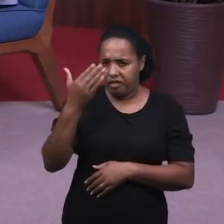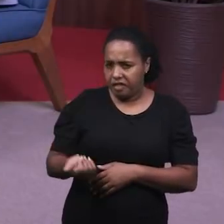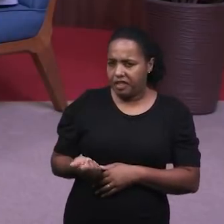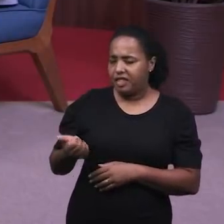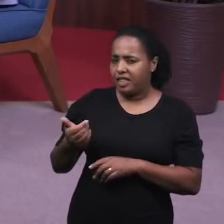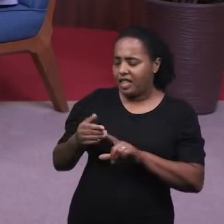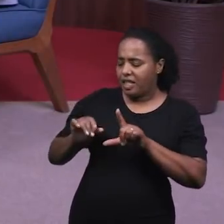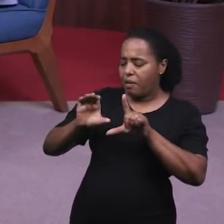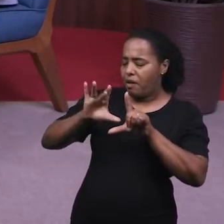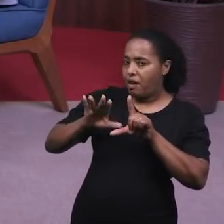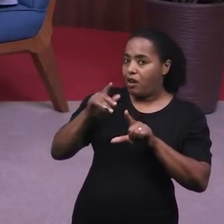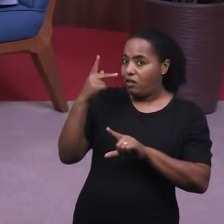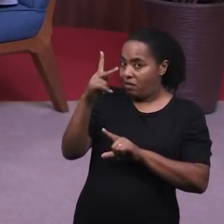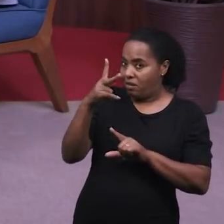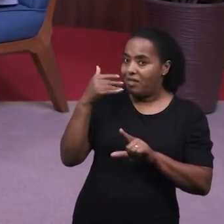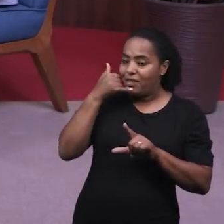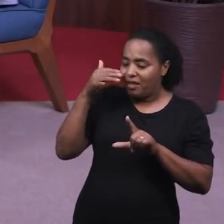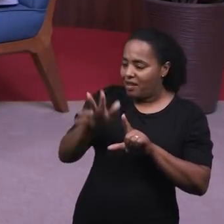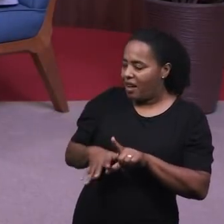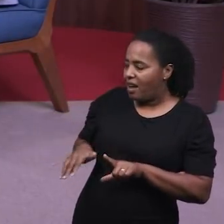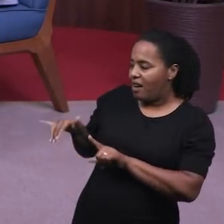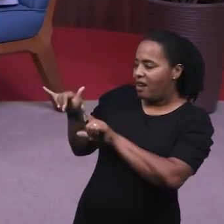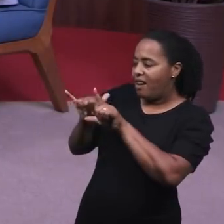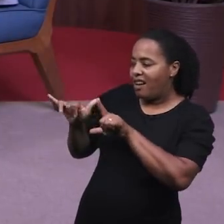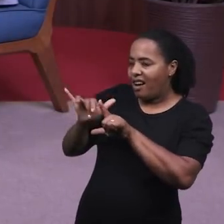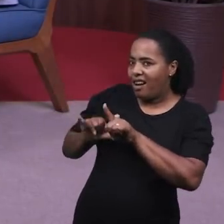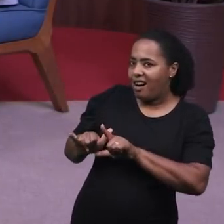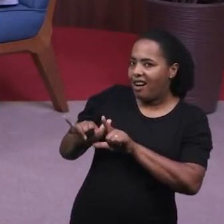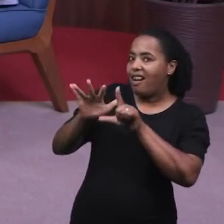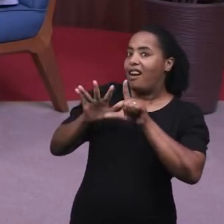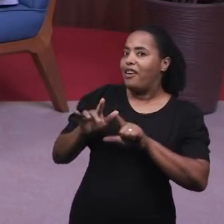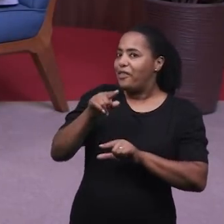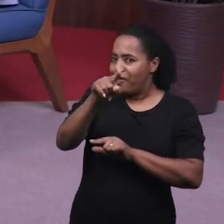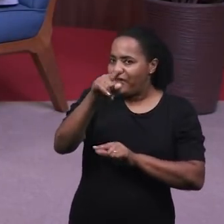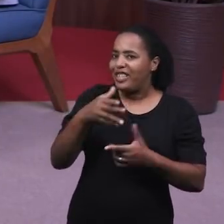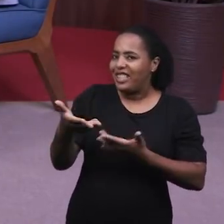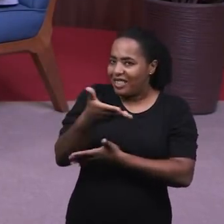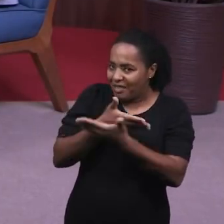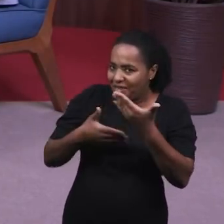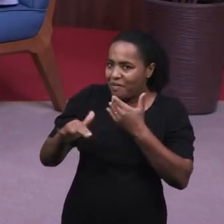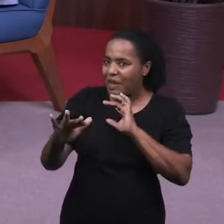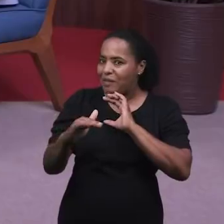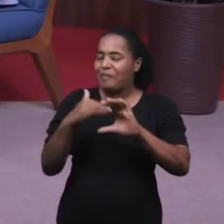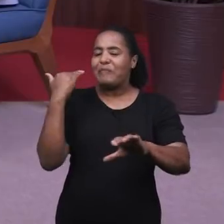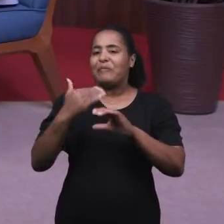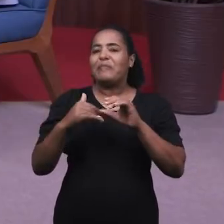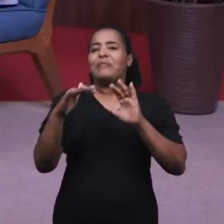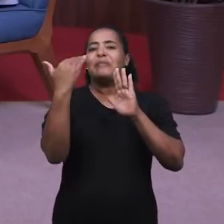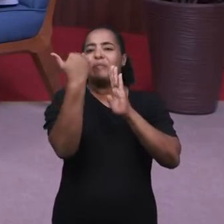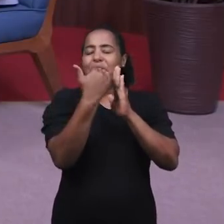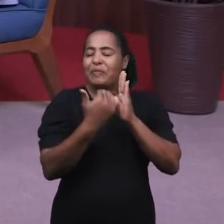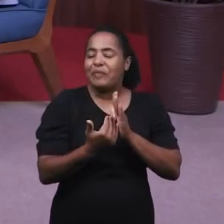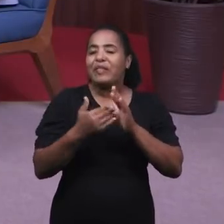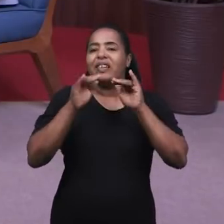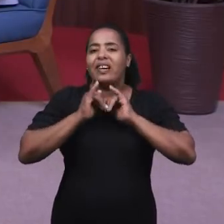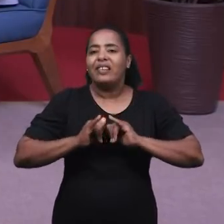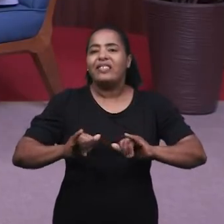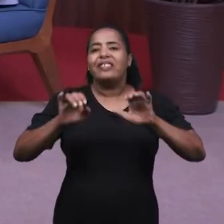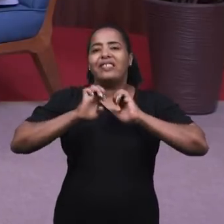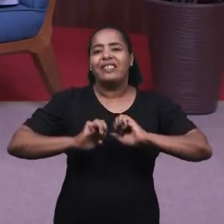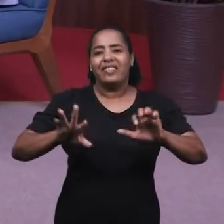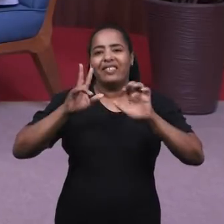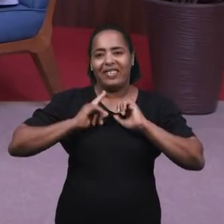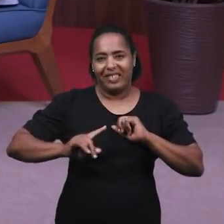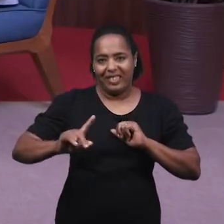do seu celular para esse QR Code e você também vai participar da próxima edição do programa Anunciando o Evangelho Eterno, a